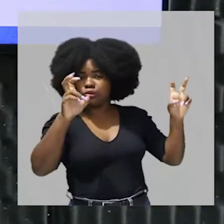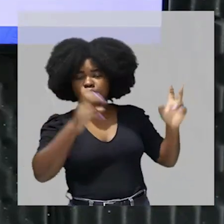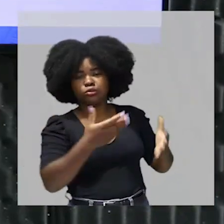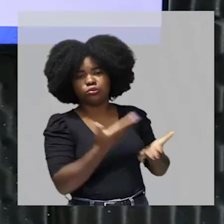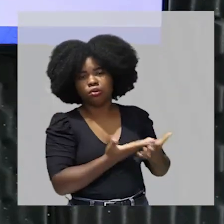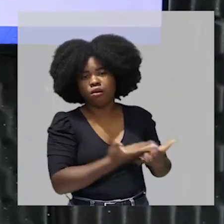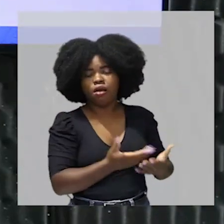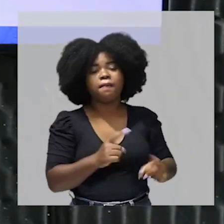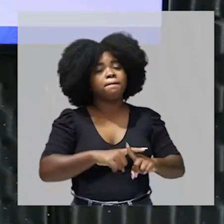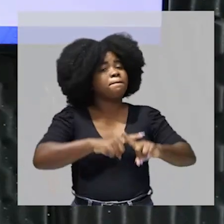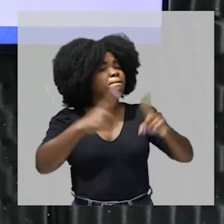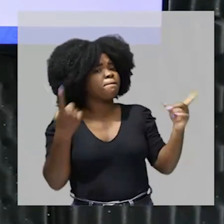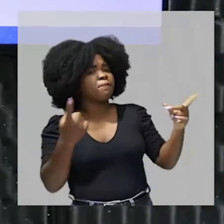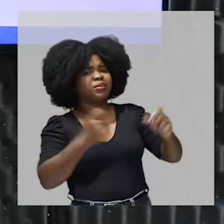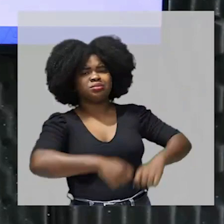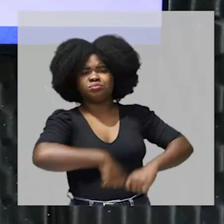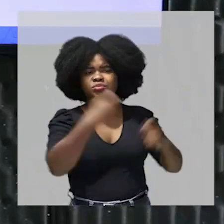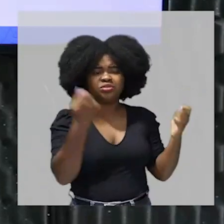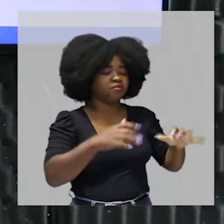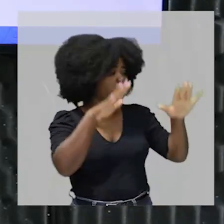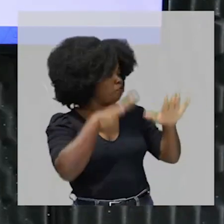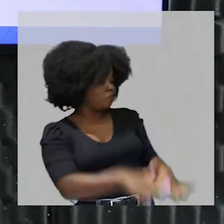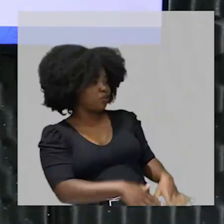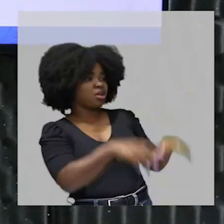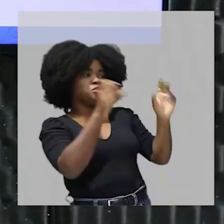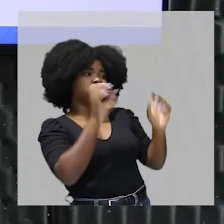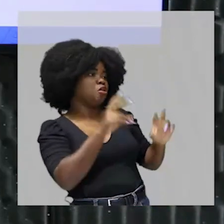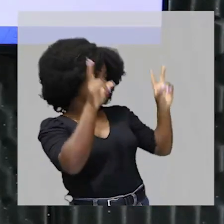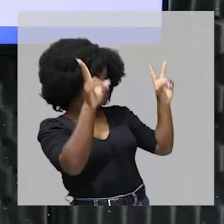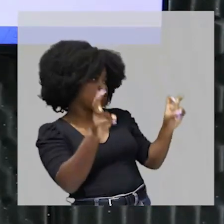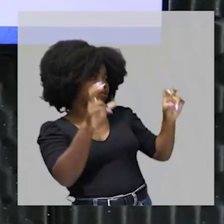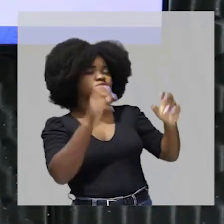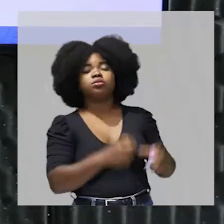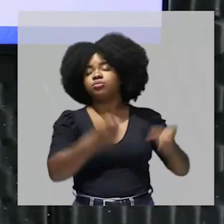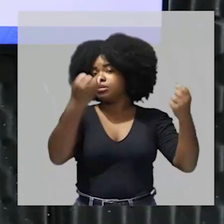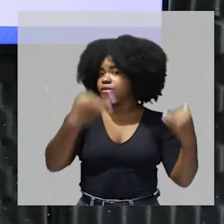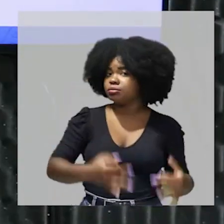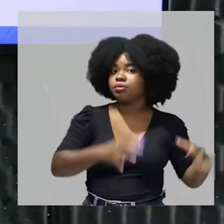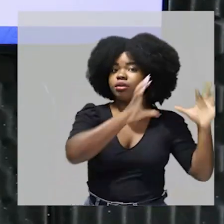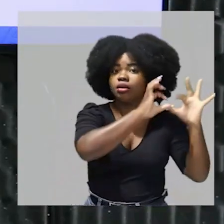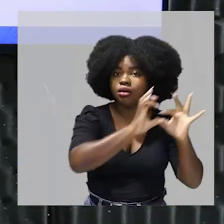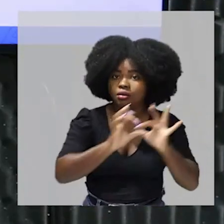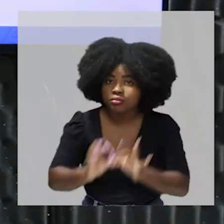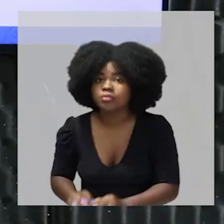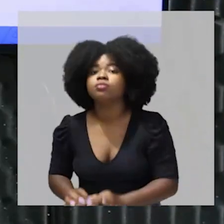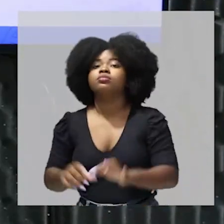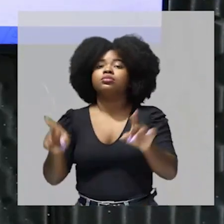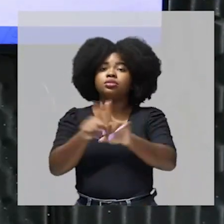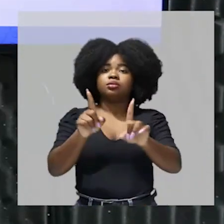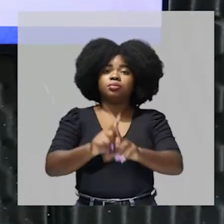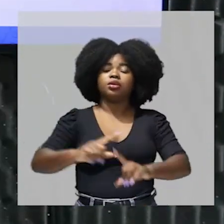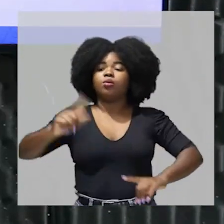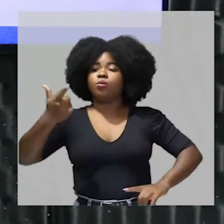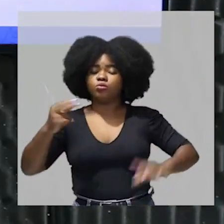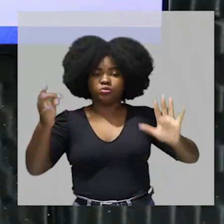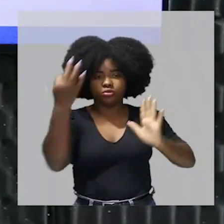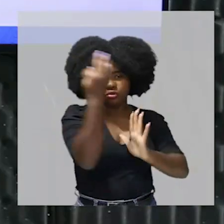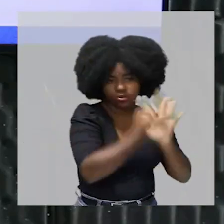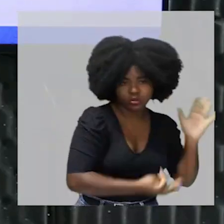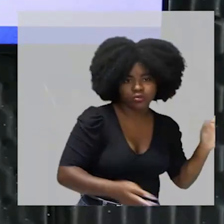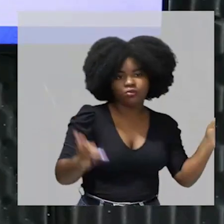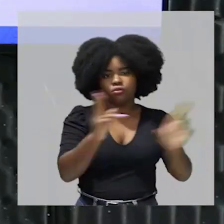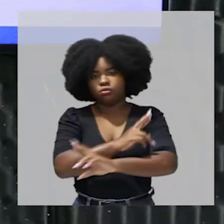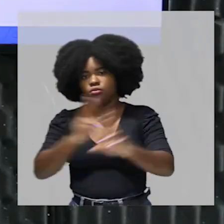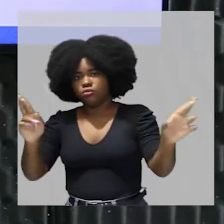aula mas não dá para eu ficar presa nisso eu falo de contexto eu falo de intertextualidade que a gente vai ver lá pela frente